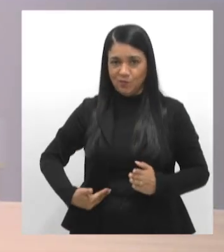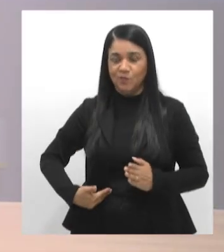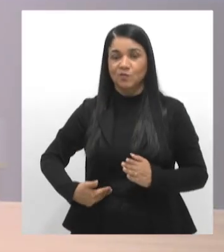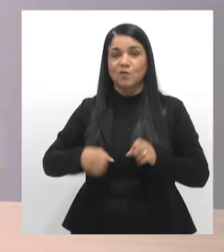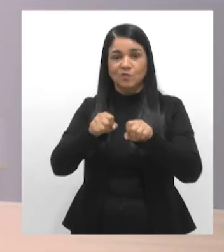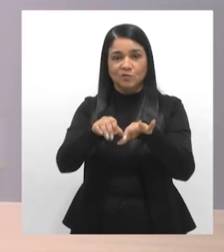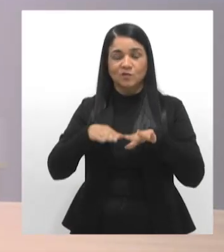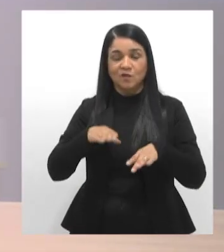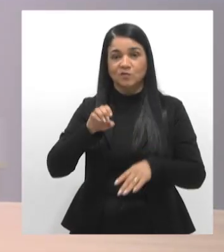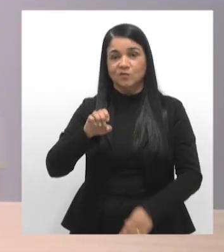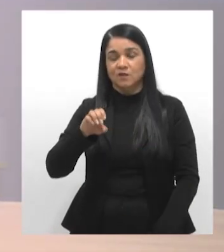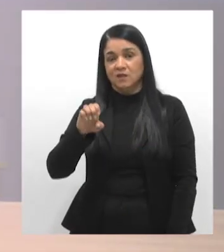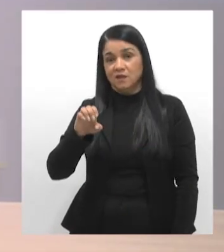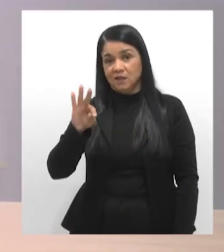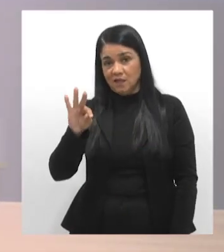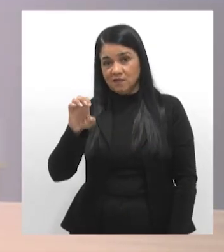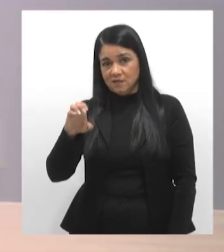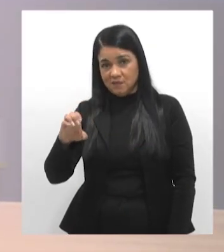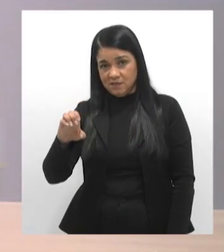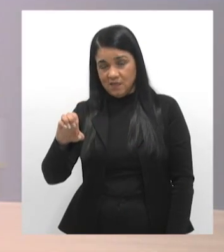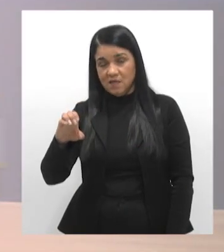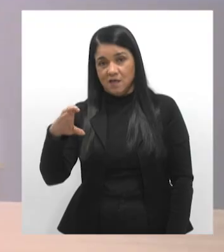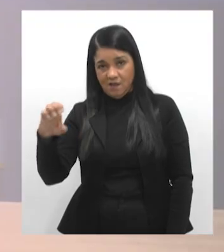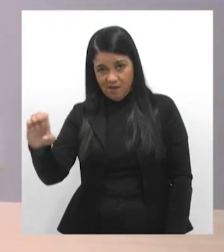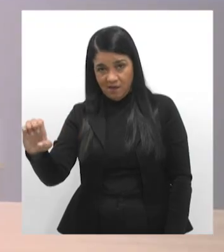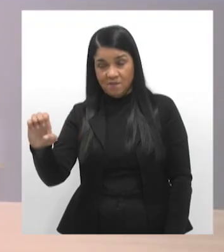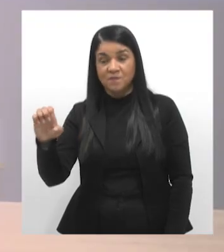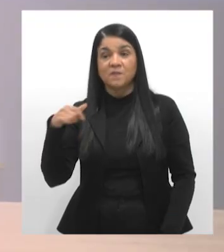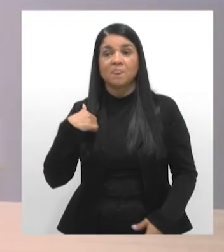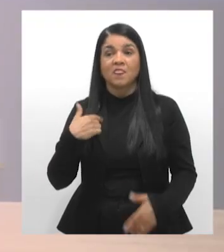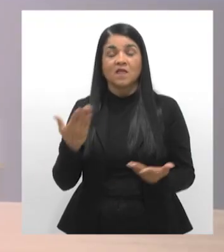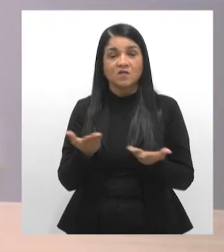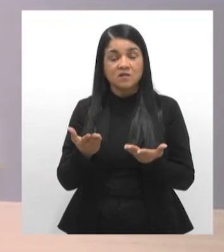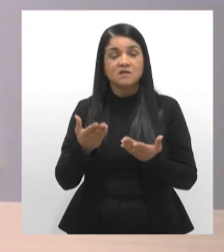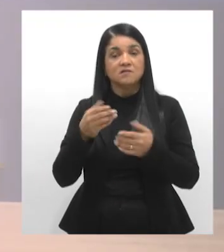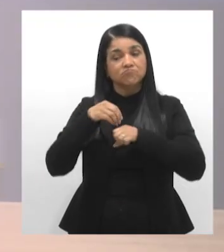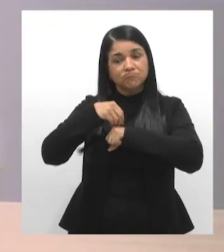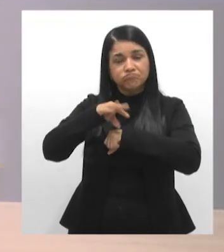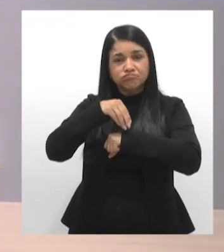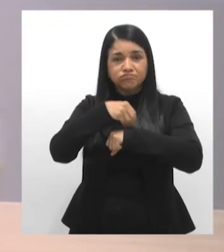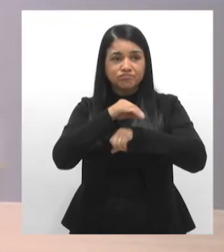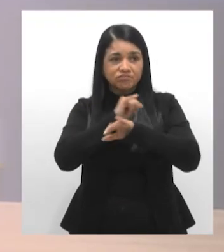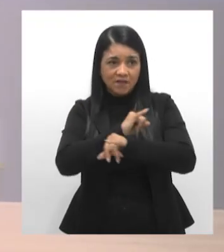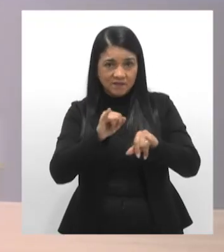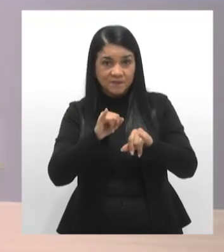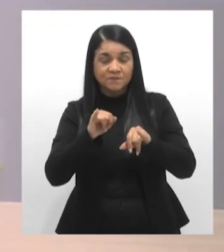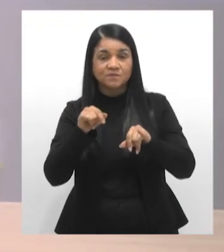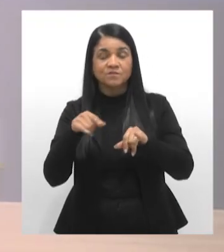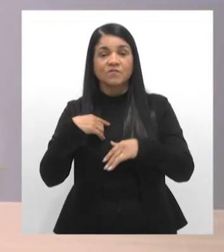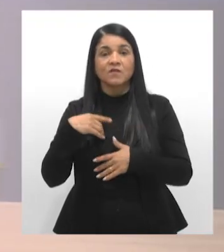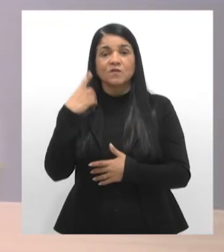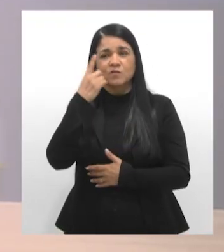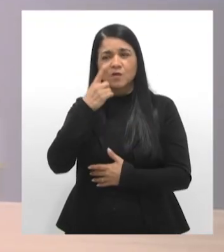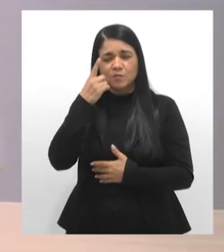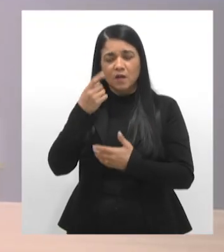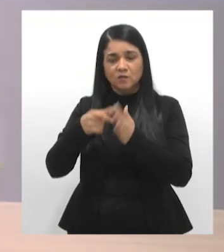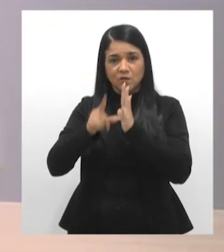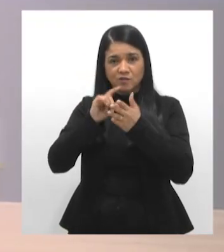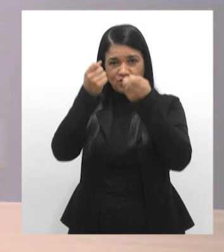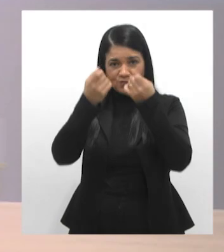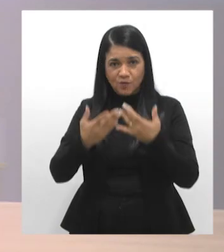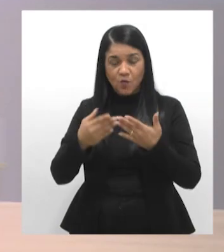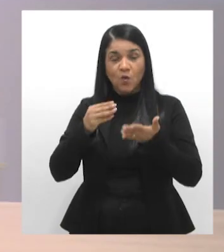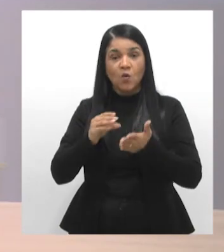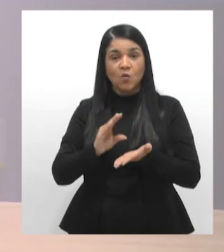muito gratificante. Eu gostaria de, antes de tudo, também transmitir, o deputado mencionou, o conselheiro,